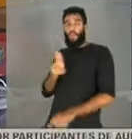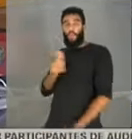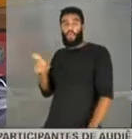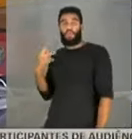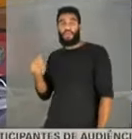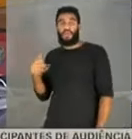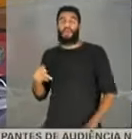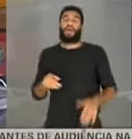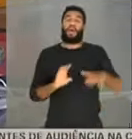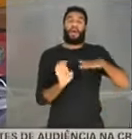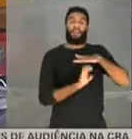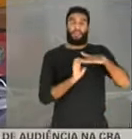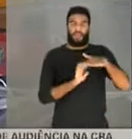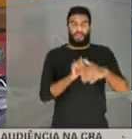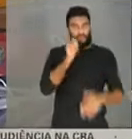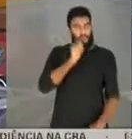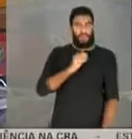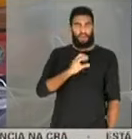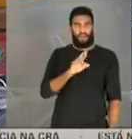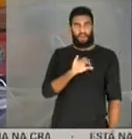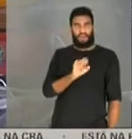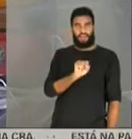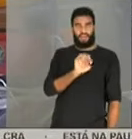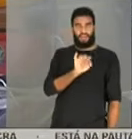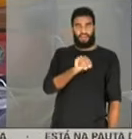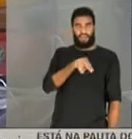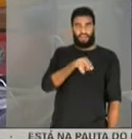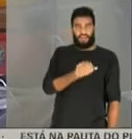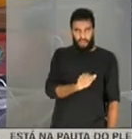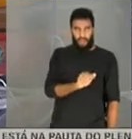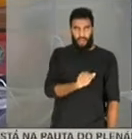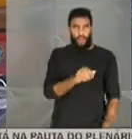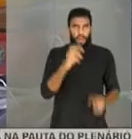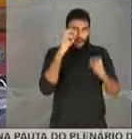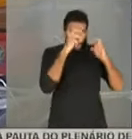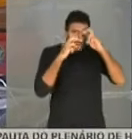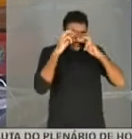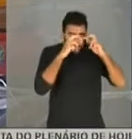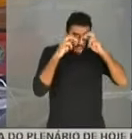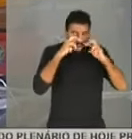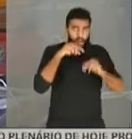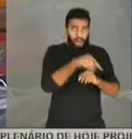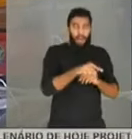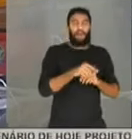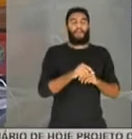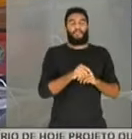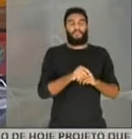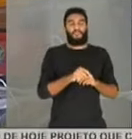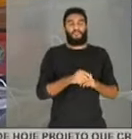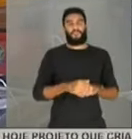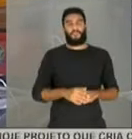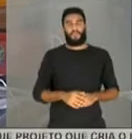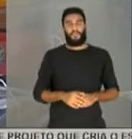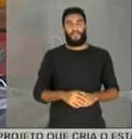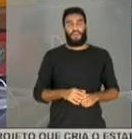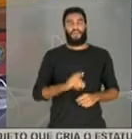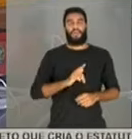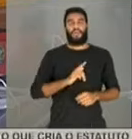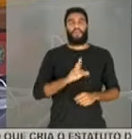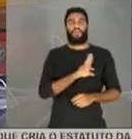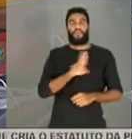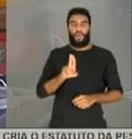da Hempcare, senhora Cristina Prestes, investigada pela operação